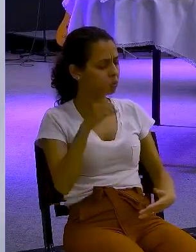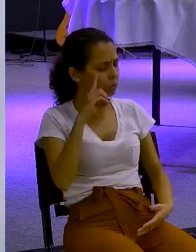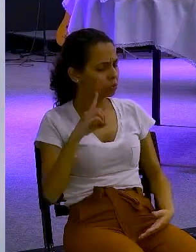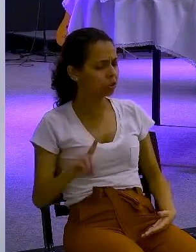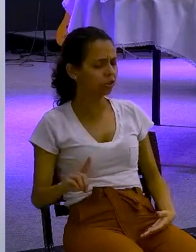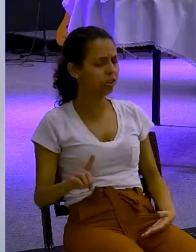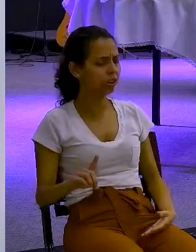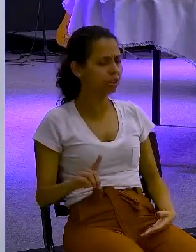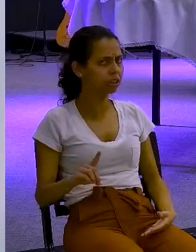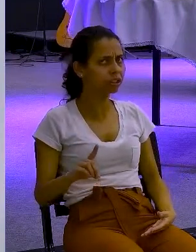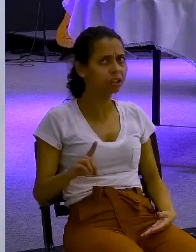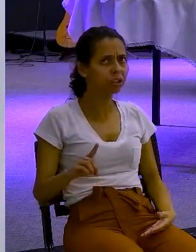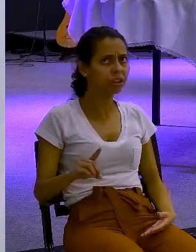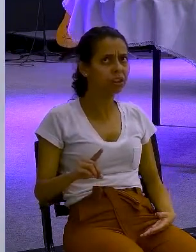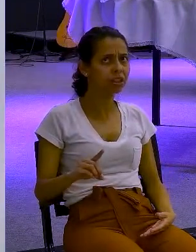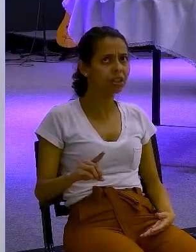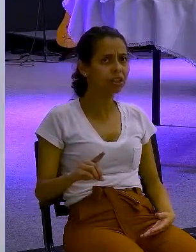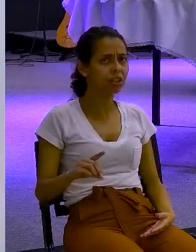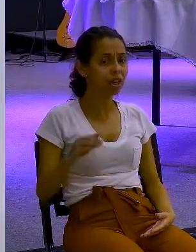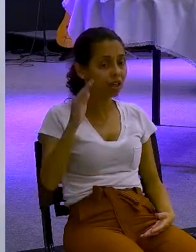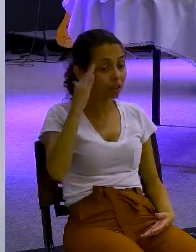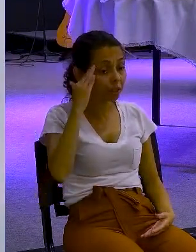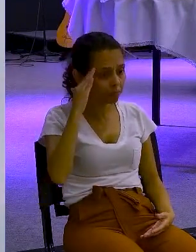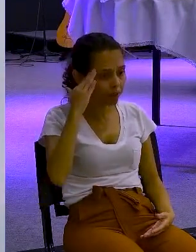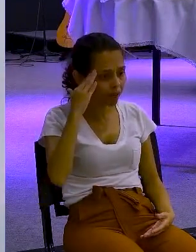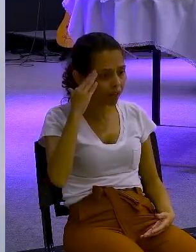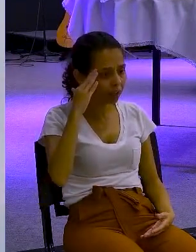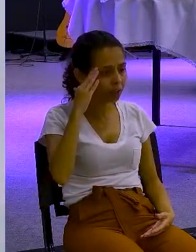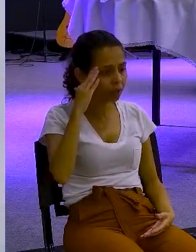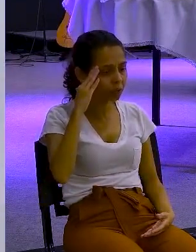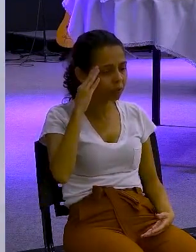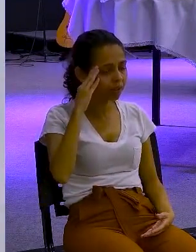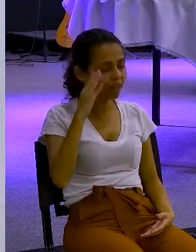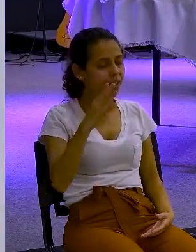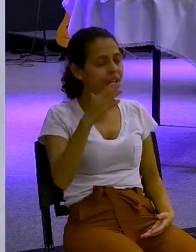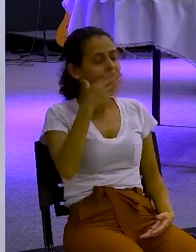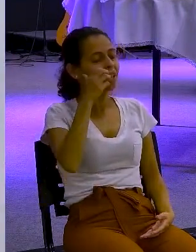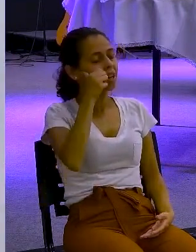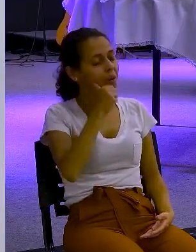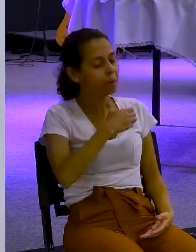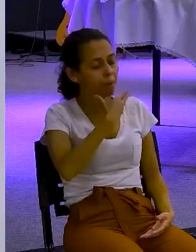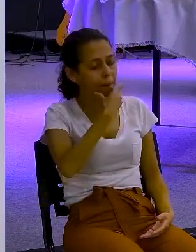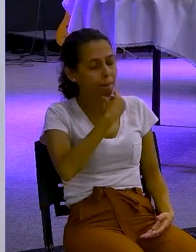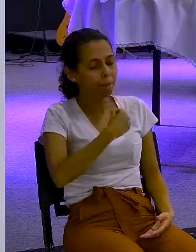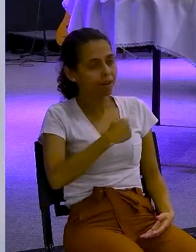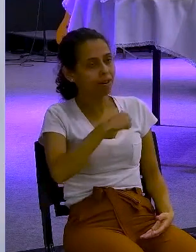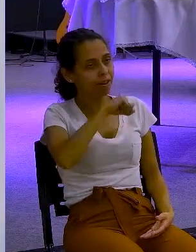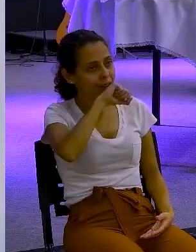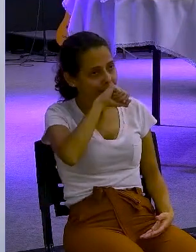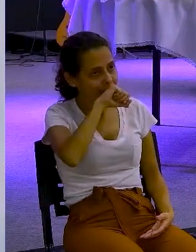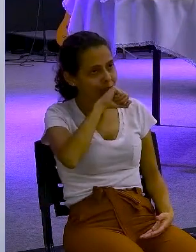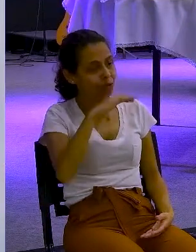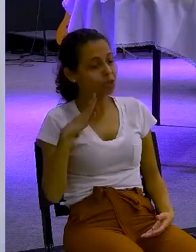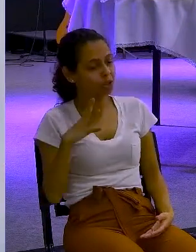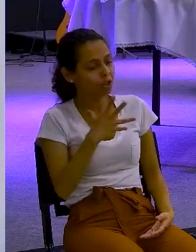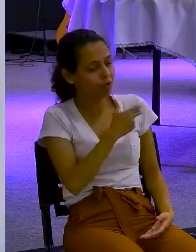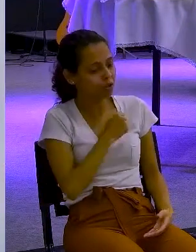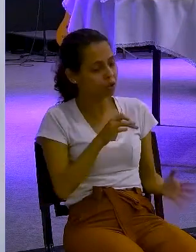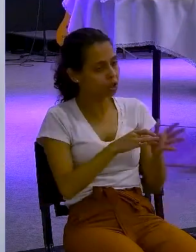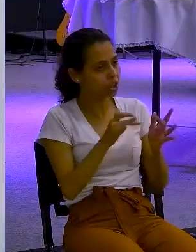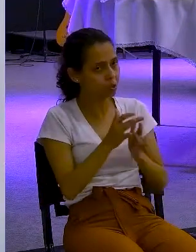a informação de que seria mãe do Salvador, dispondo-se Maria, foi ela então apressadamente.